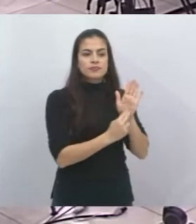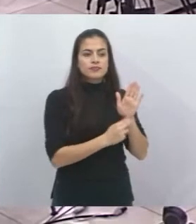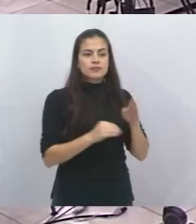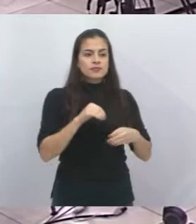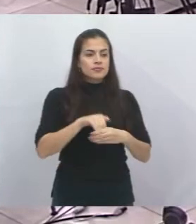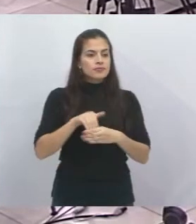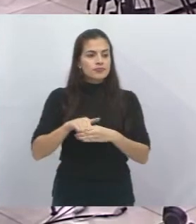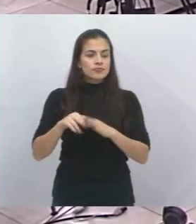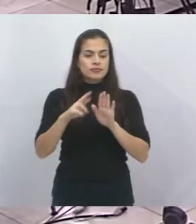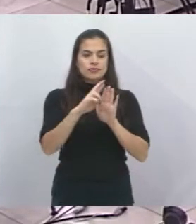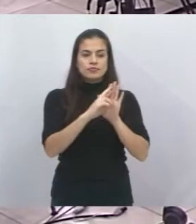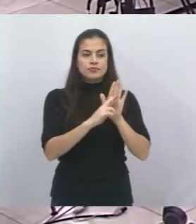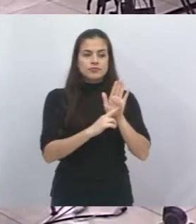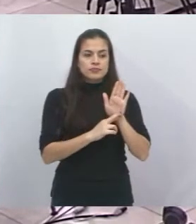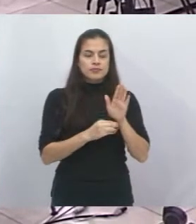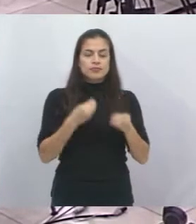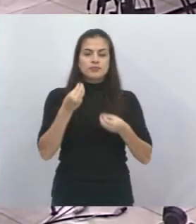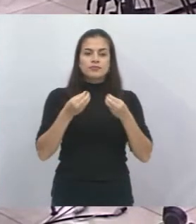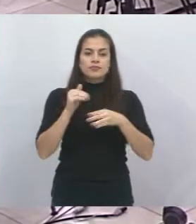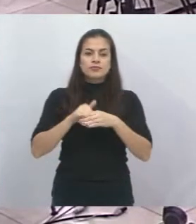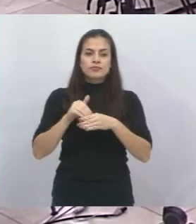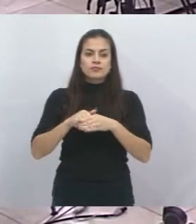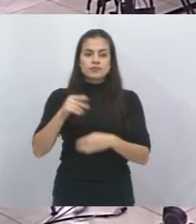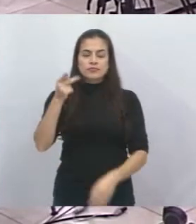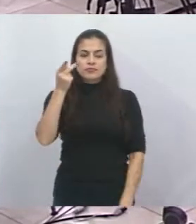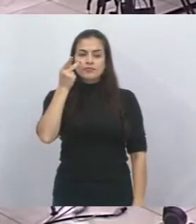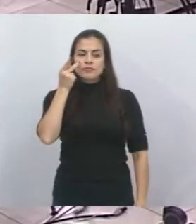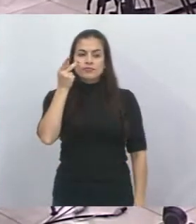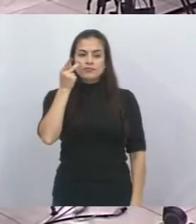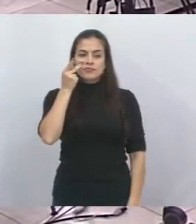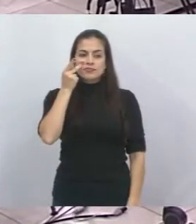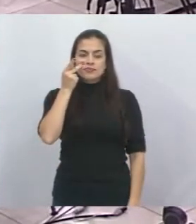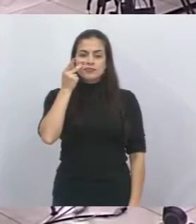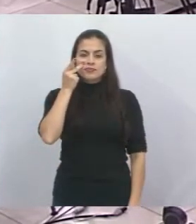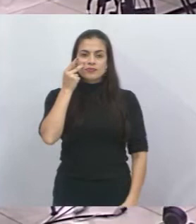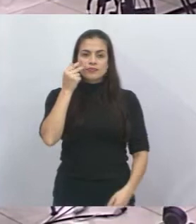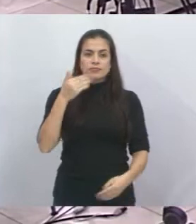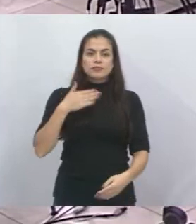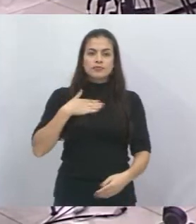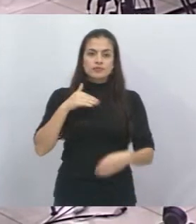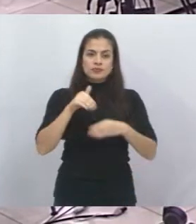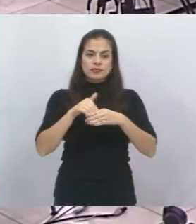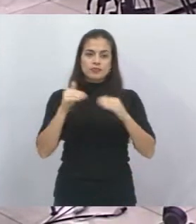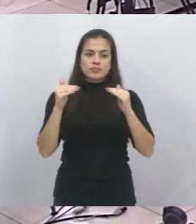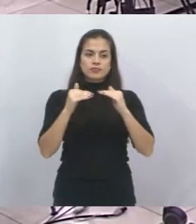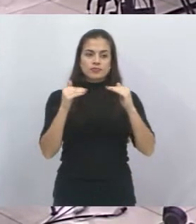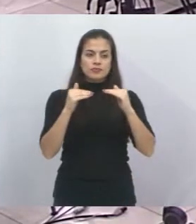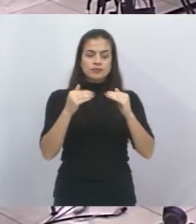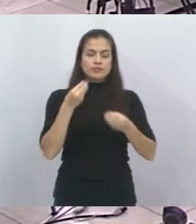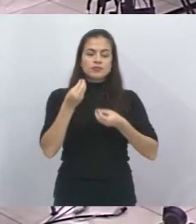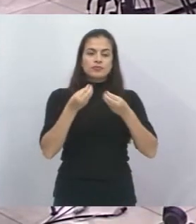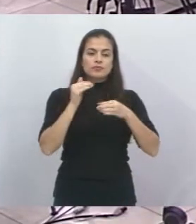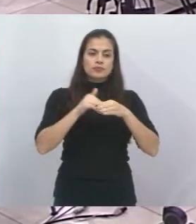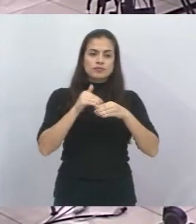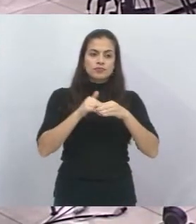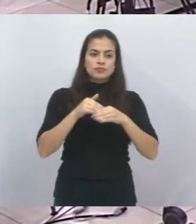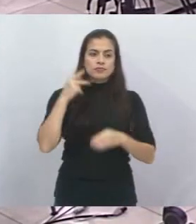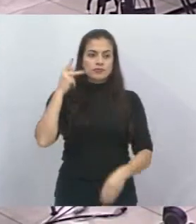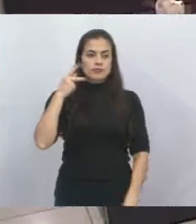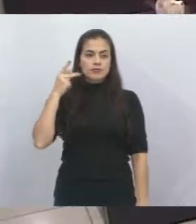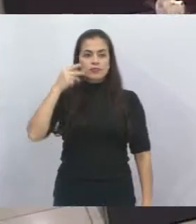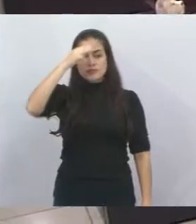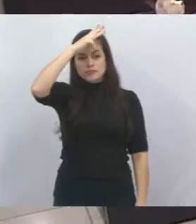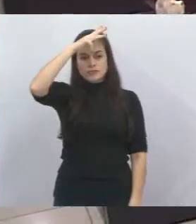regimental. Como vota o vereador Paulinho dos Condutores? Meu voto é favorável. Como vota o vereador Dr.